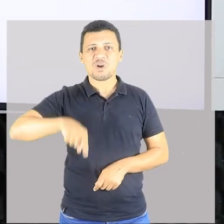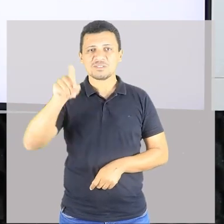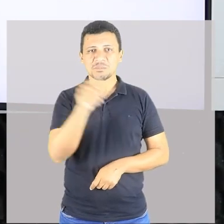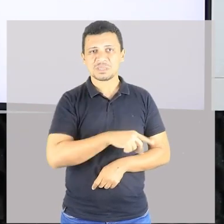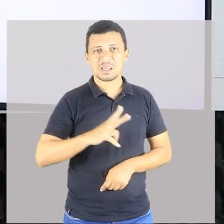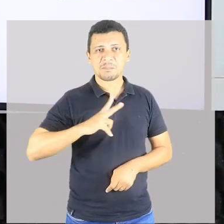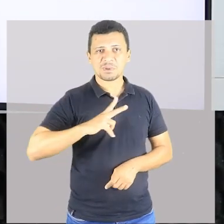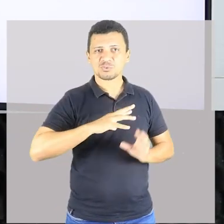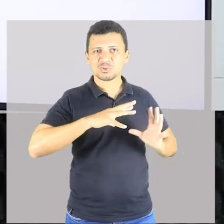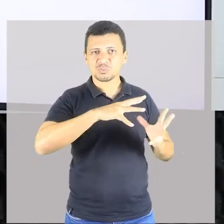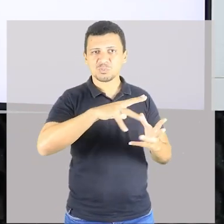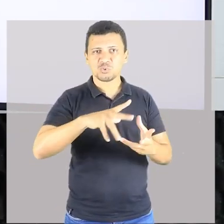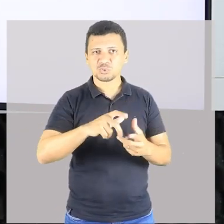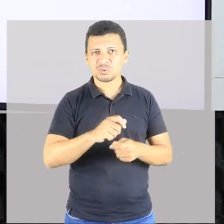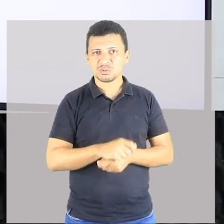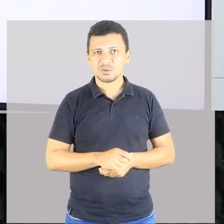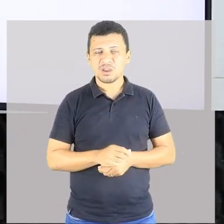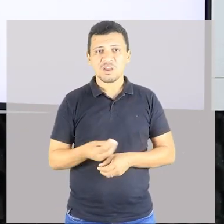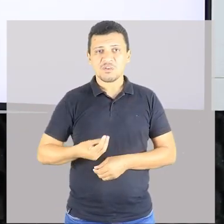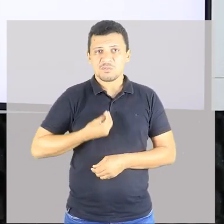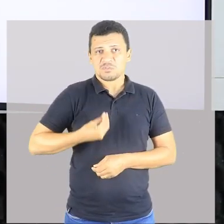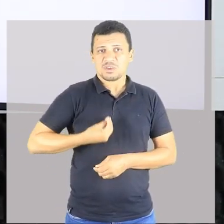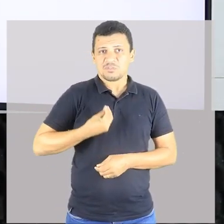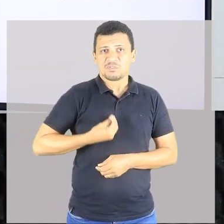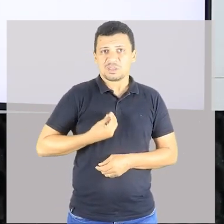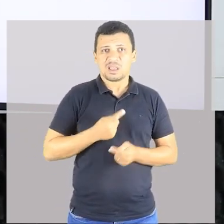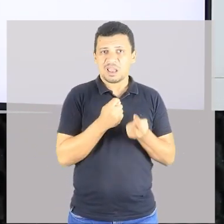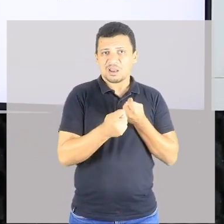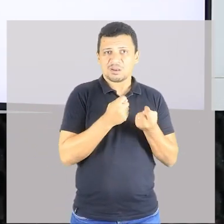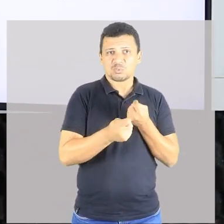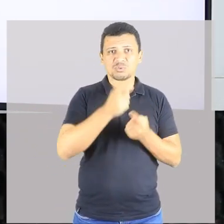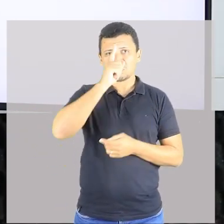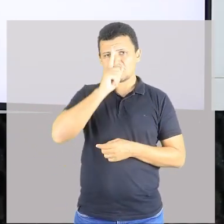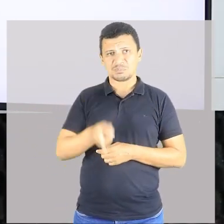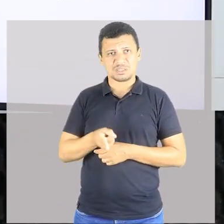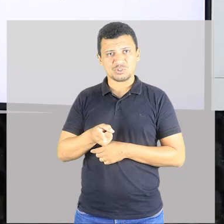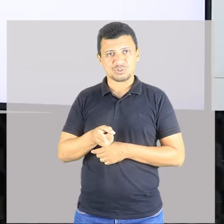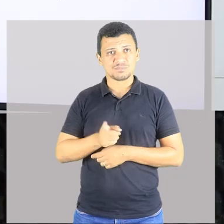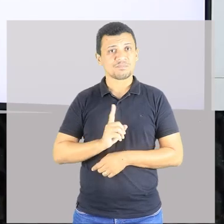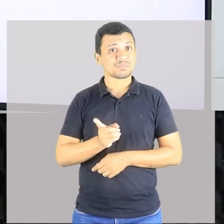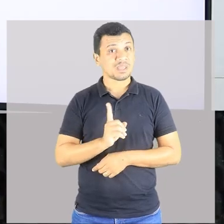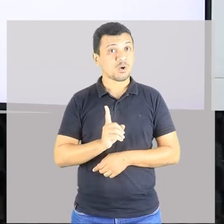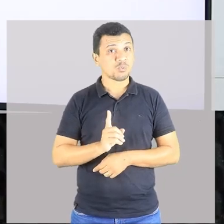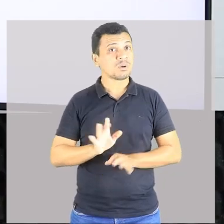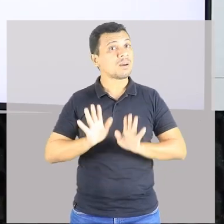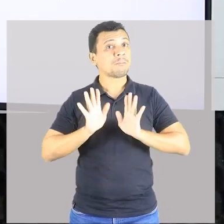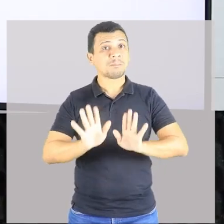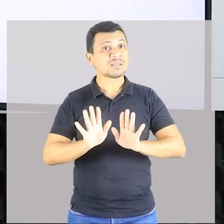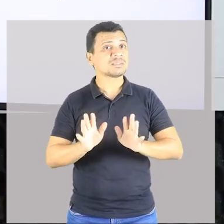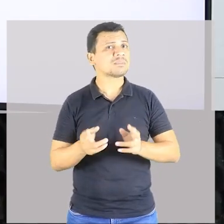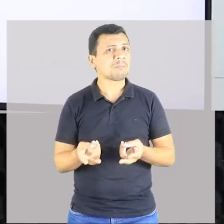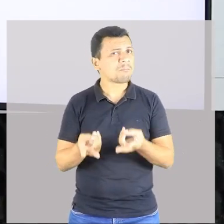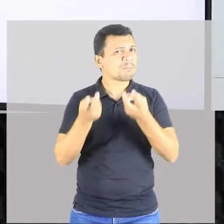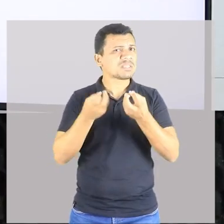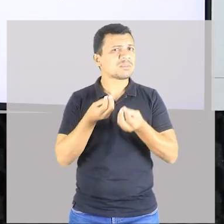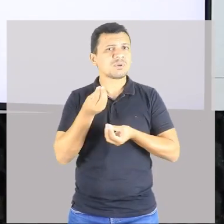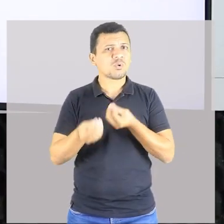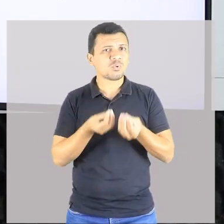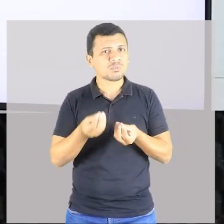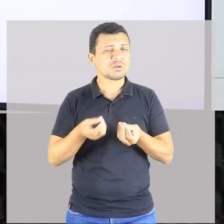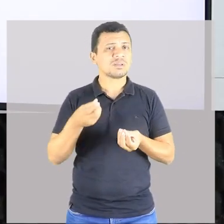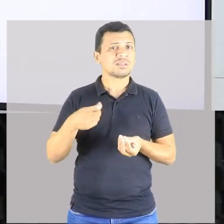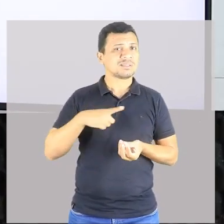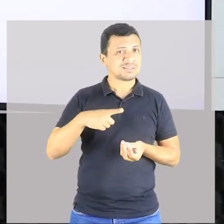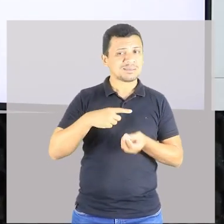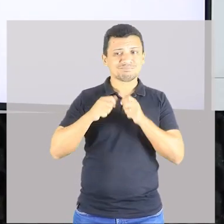do mundo e só vamos viver sobre as perspectivas das economias dominantes. Não. Mas percebemos de maneira muito clara que elas tendem a se espalhar